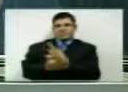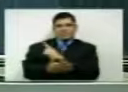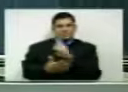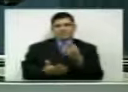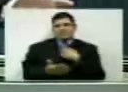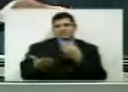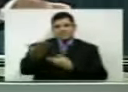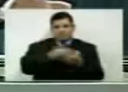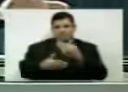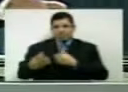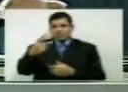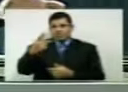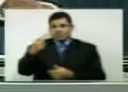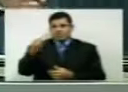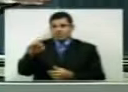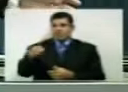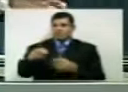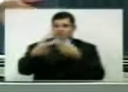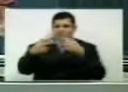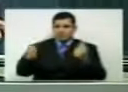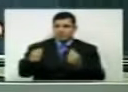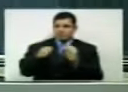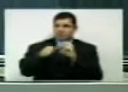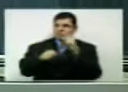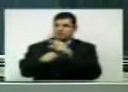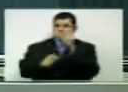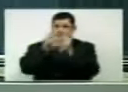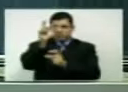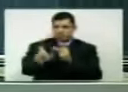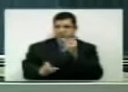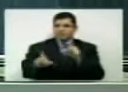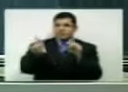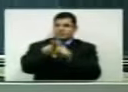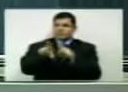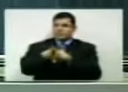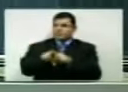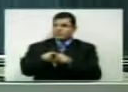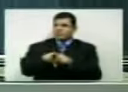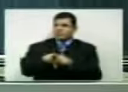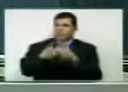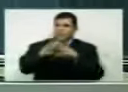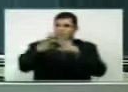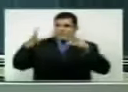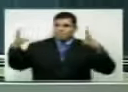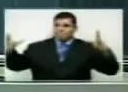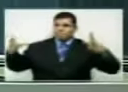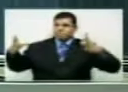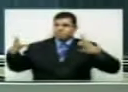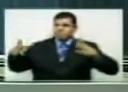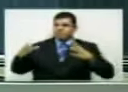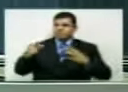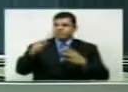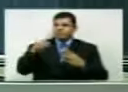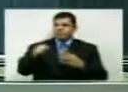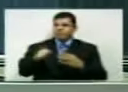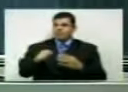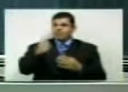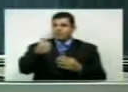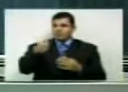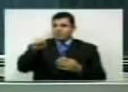E na relação política, as coisas se estabelecem da mesma forma. o maior aliado do imperador lá